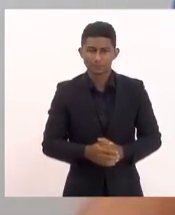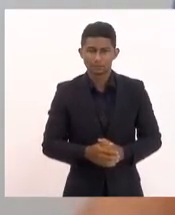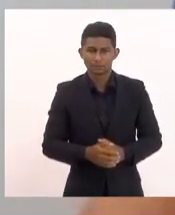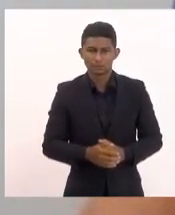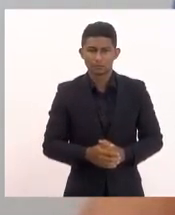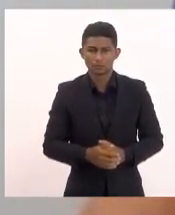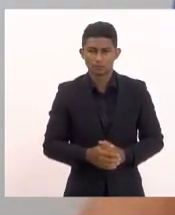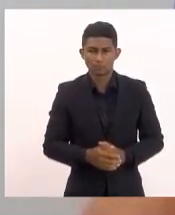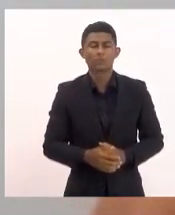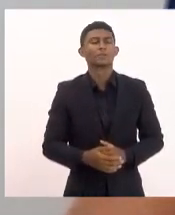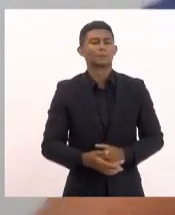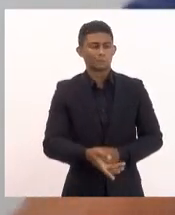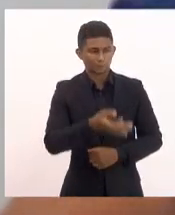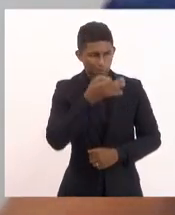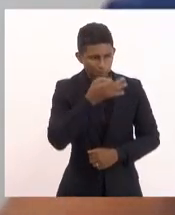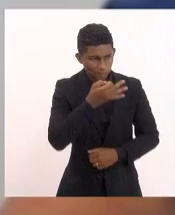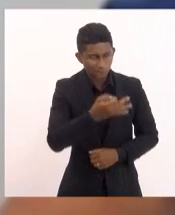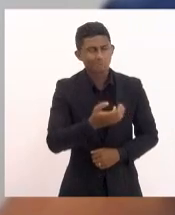Parecer favorável,